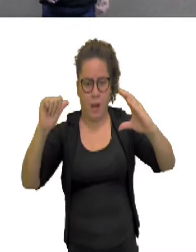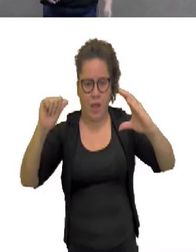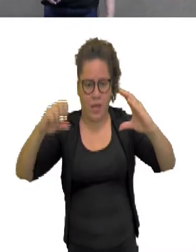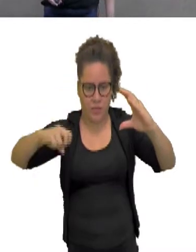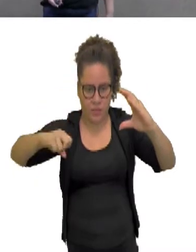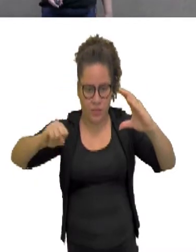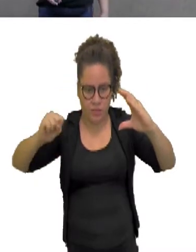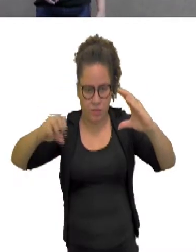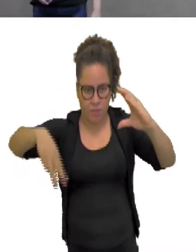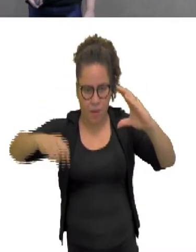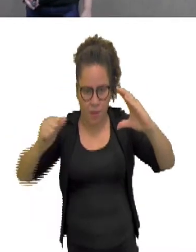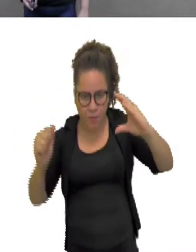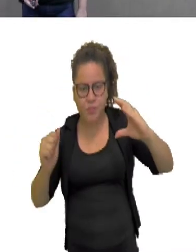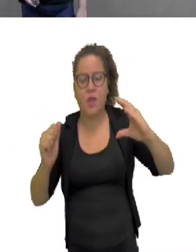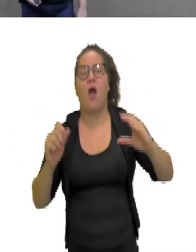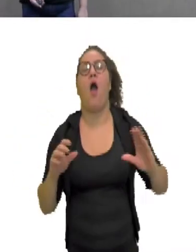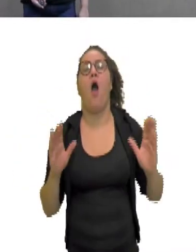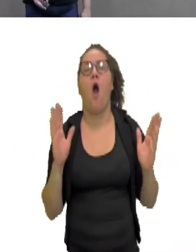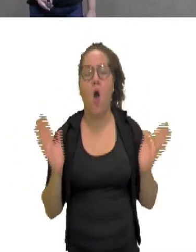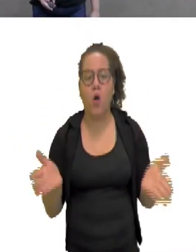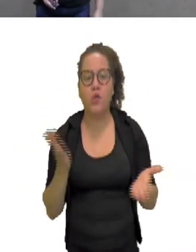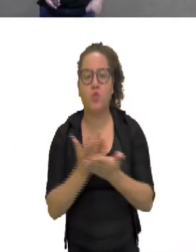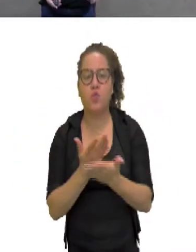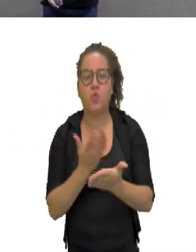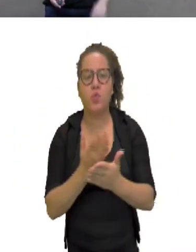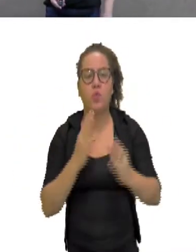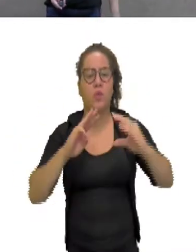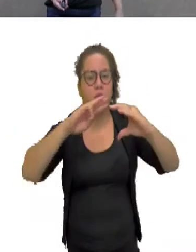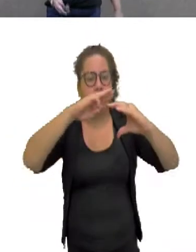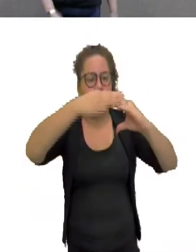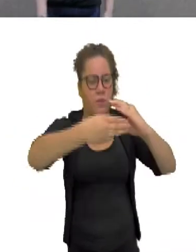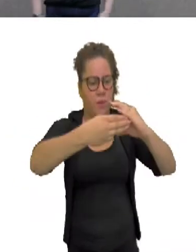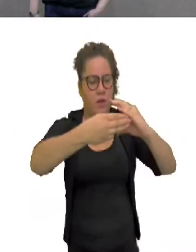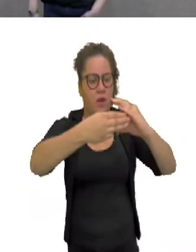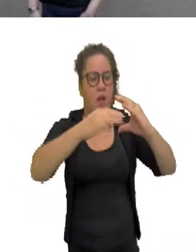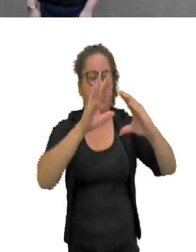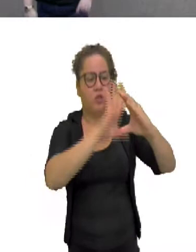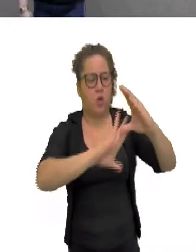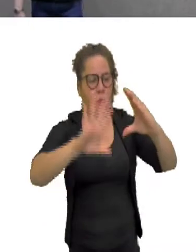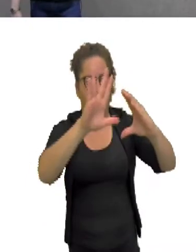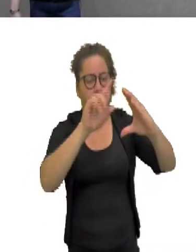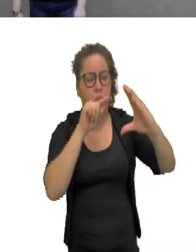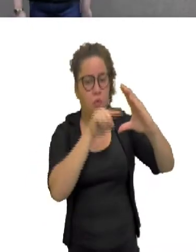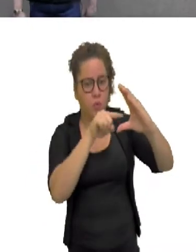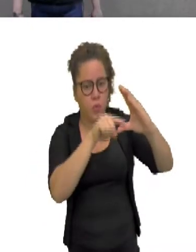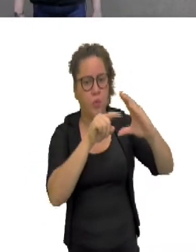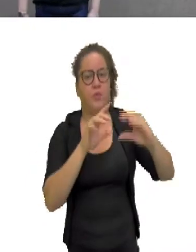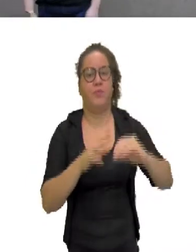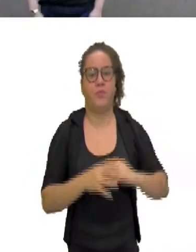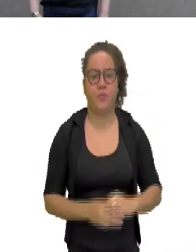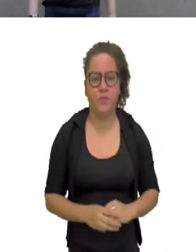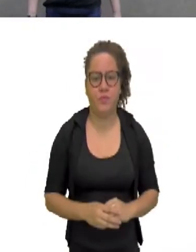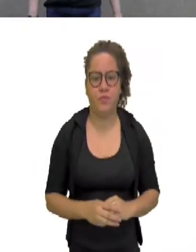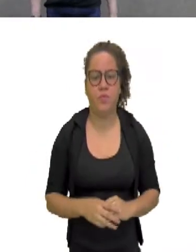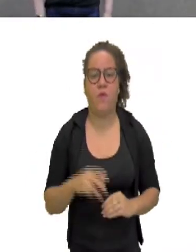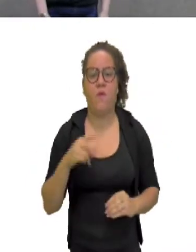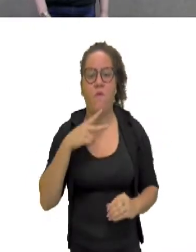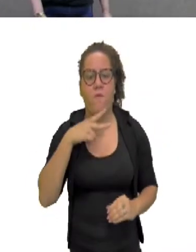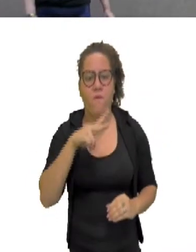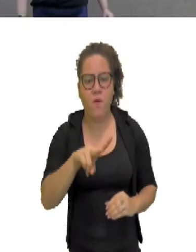especificamente a membrana, o citoplasma e o núcleo. Vamos para as células